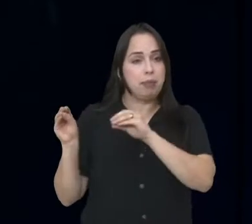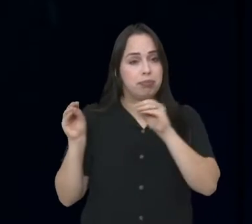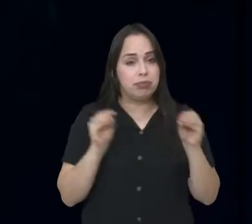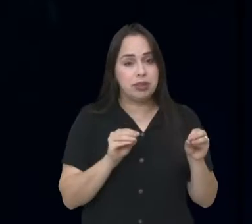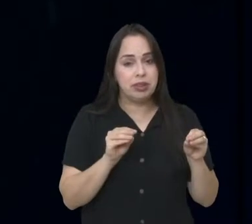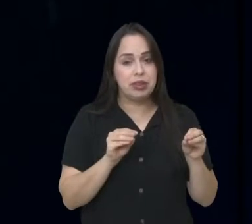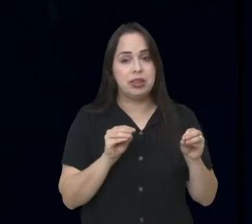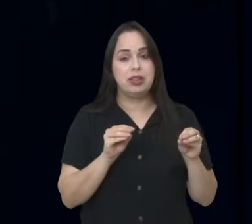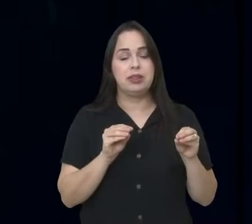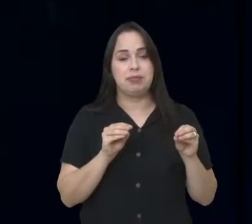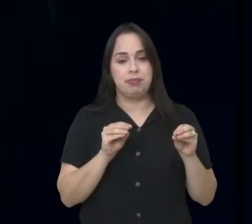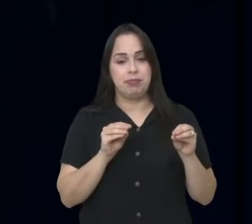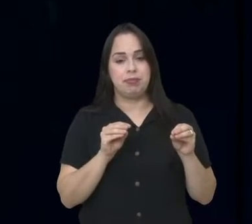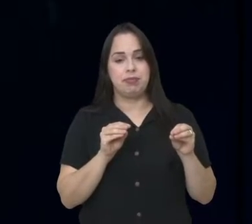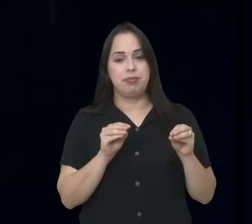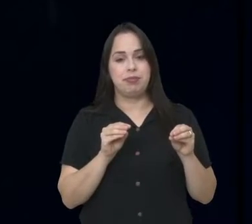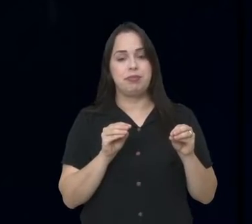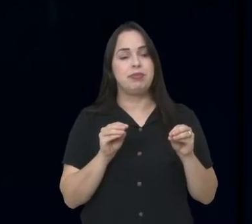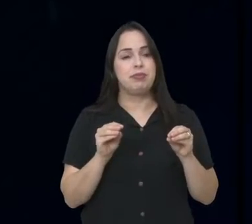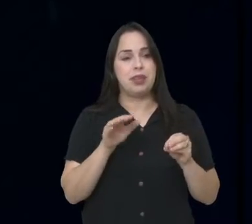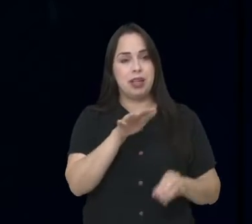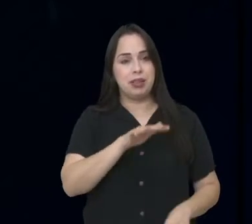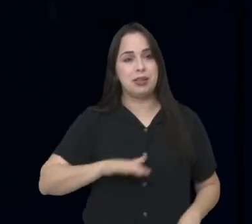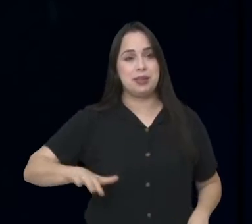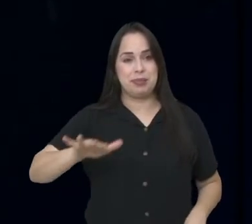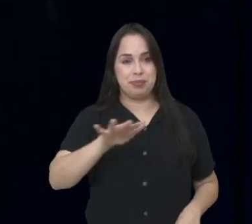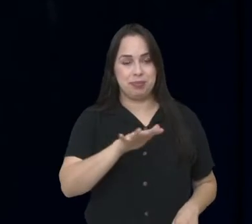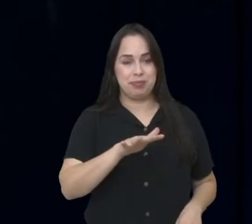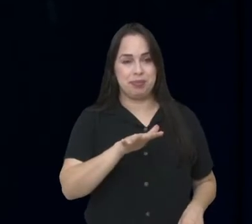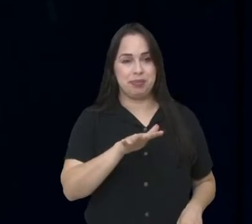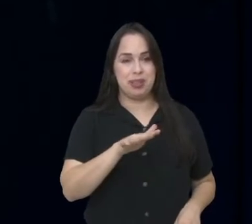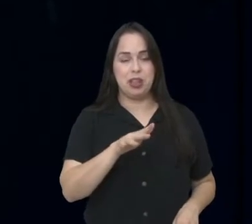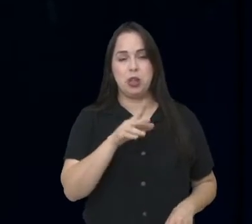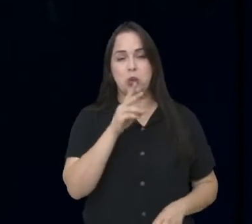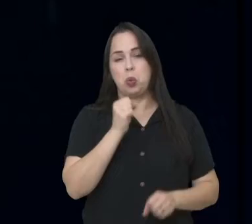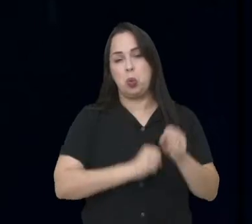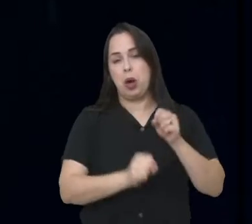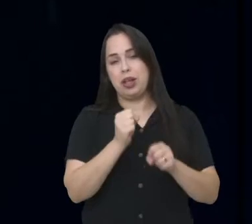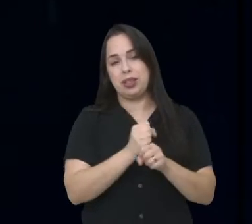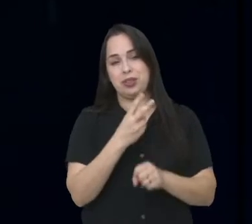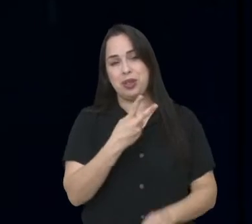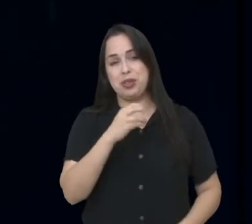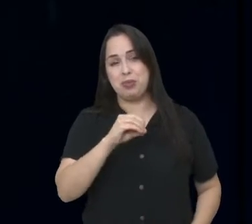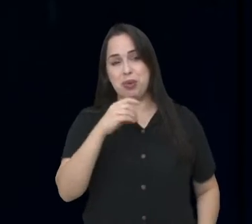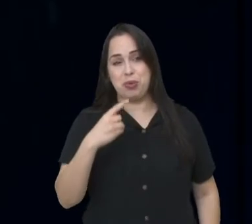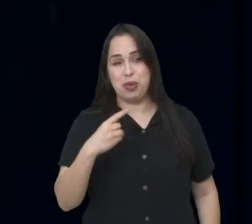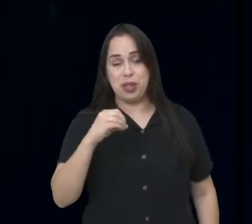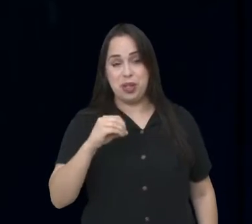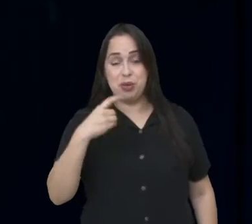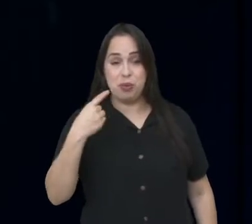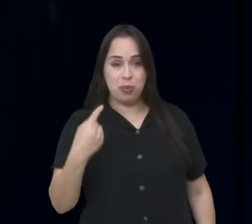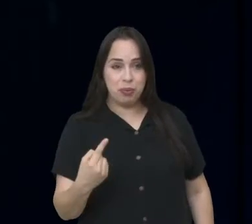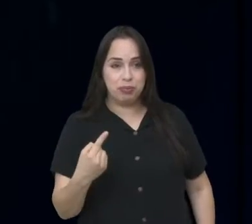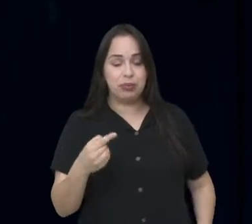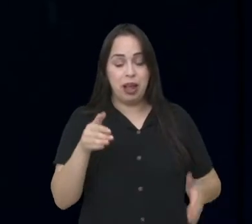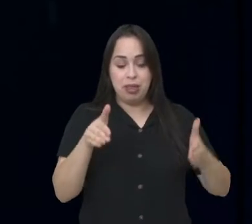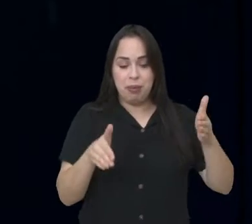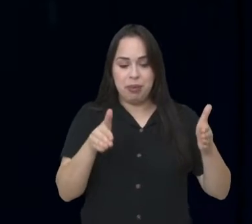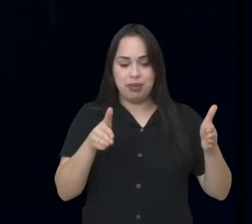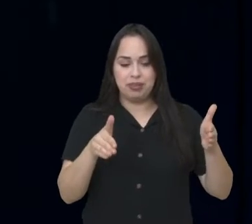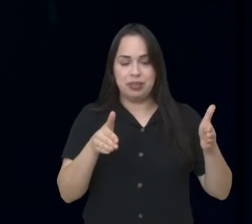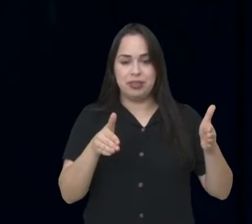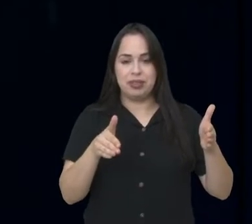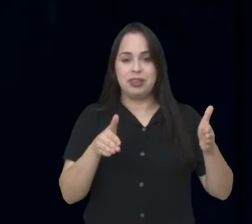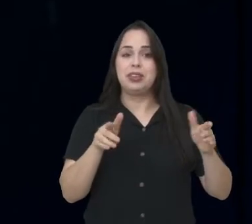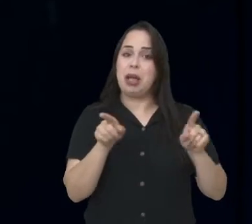para o Ocus. Que a gente se mudou aqui para o São Dimas em 2001. E foi exatamente nessa época que eu